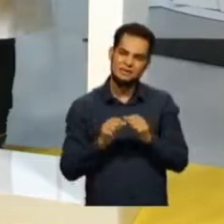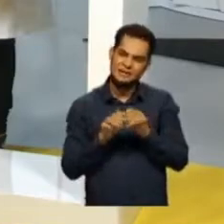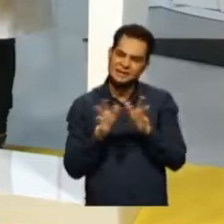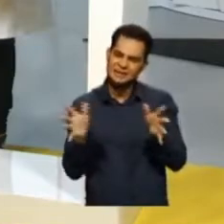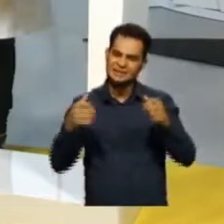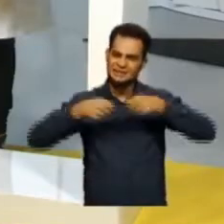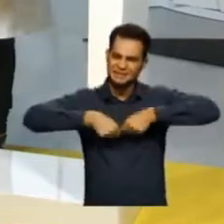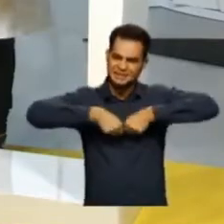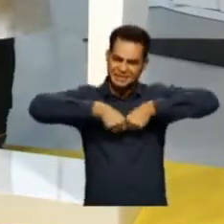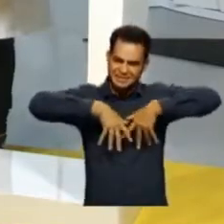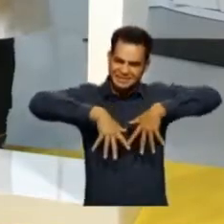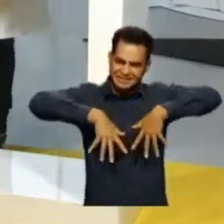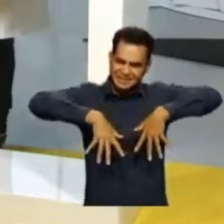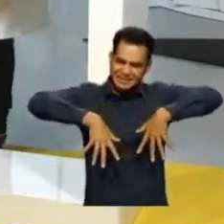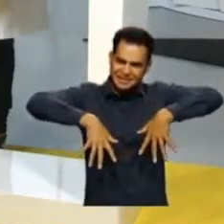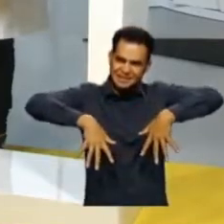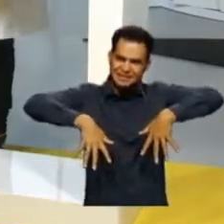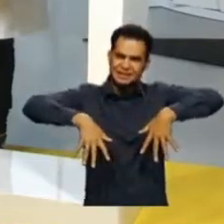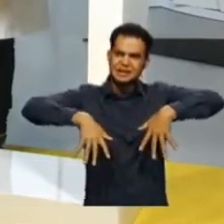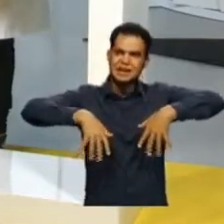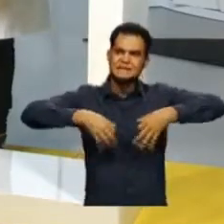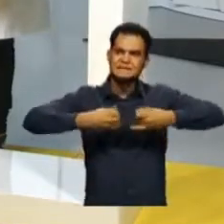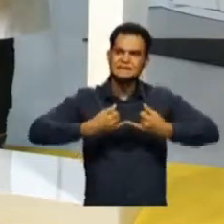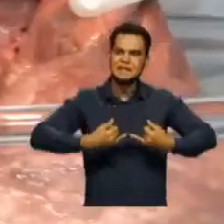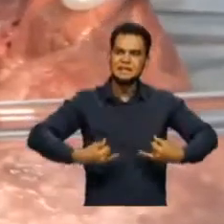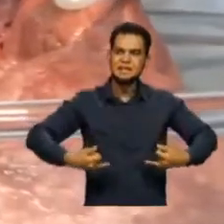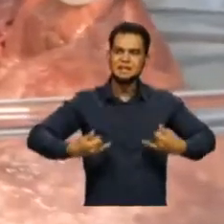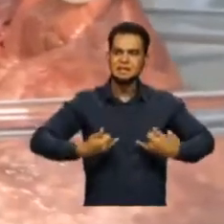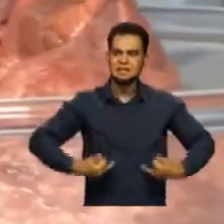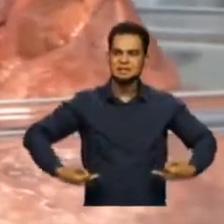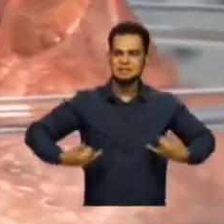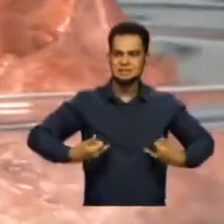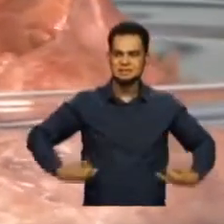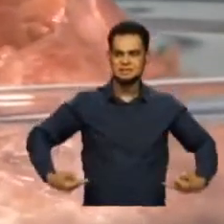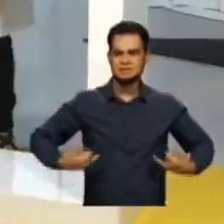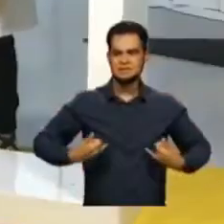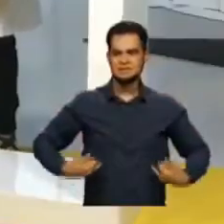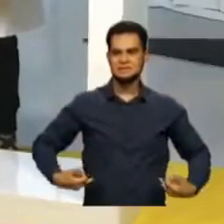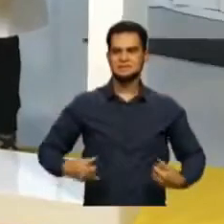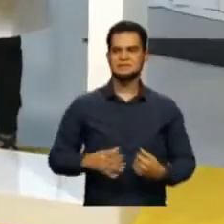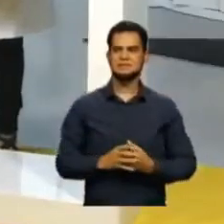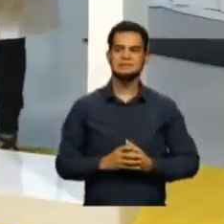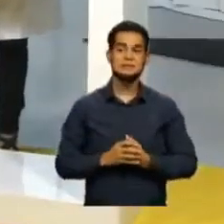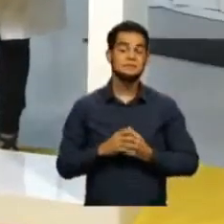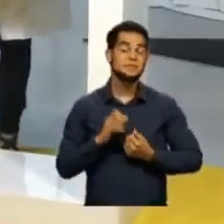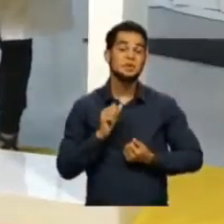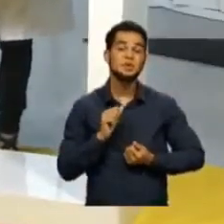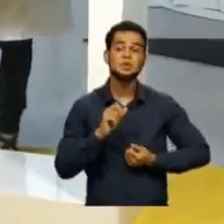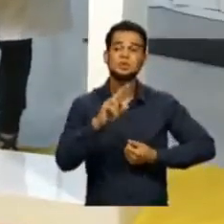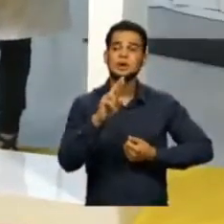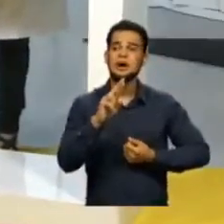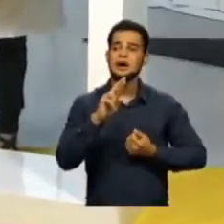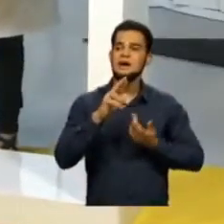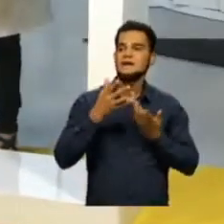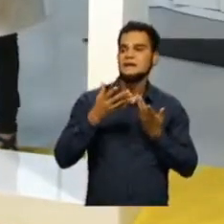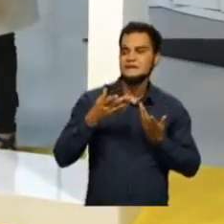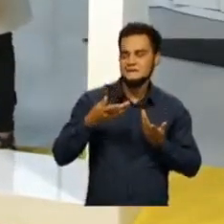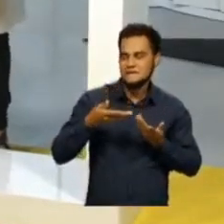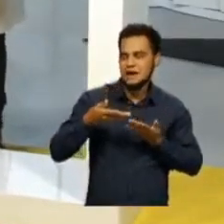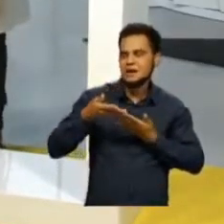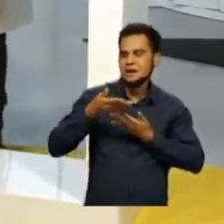estruturas bem fininhas, como você está vendo aqui. Estruturas muito finas e o ar vai passando até chegar no